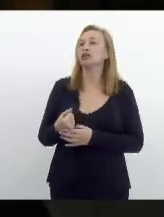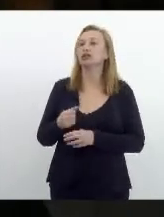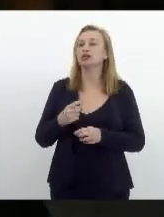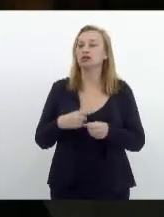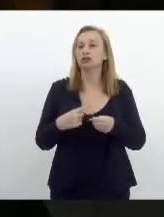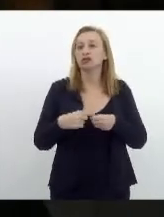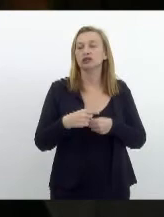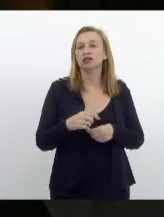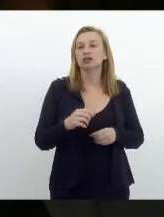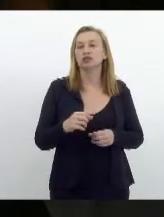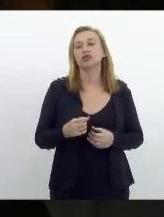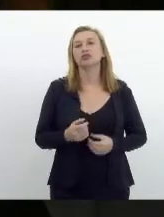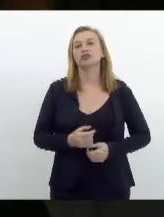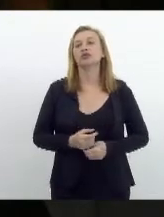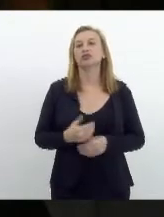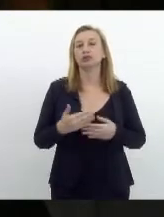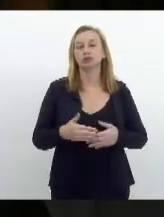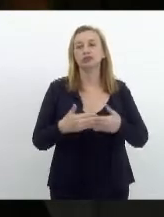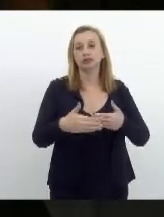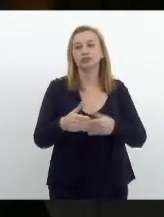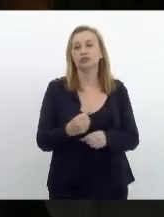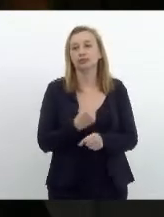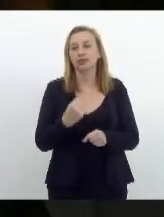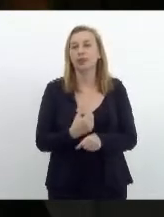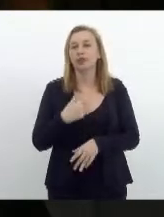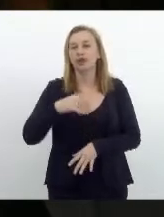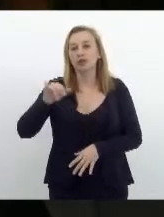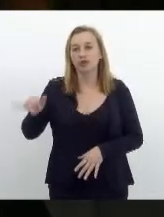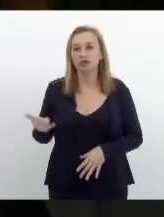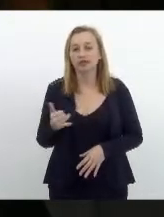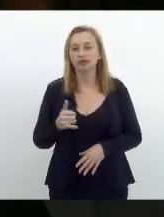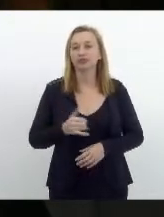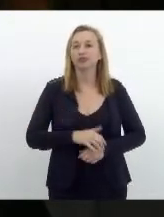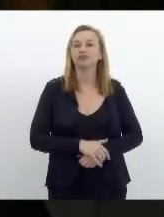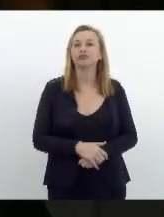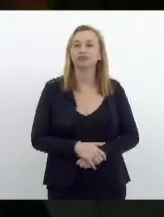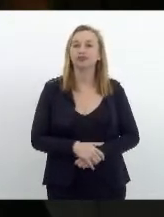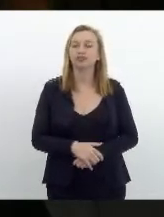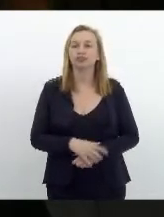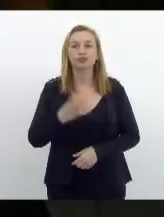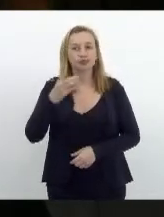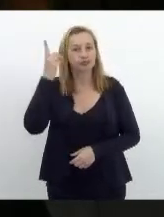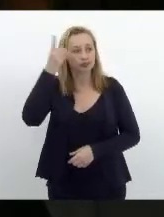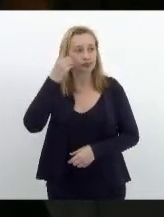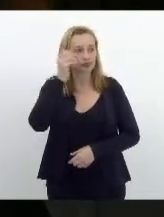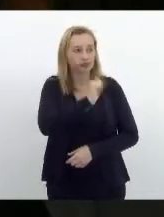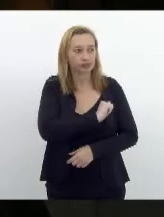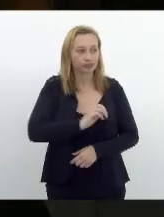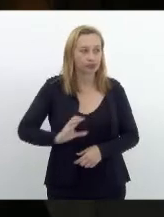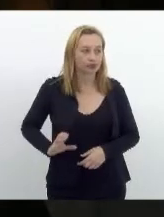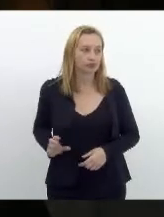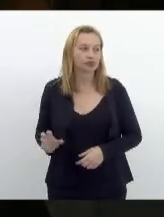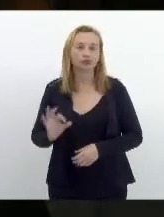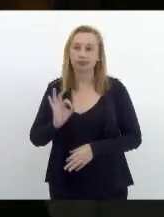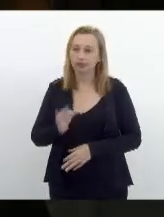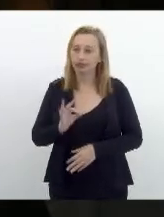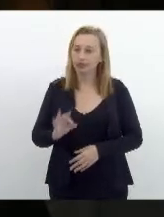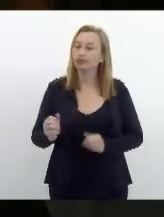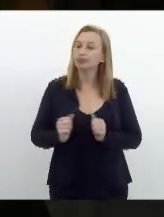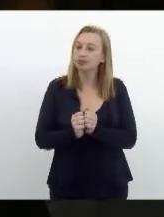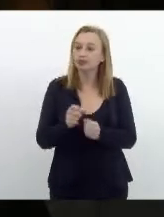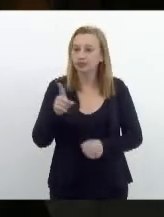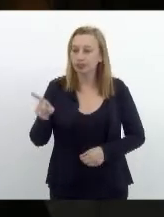obras já estão bem avançadas. E aí, eu aproveitei, naturalmente, e me fiz presente, deputado André Siciliano. Fiz questão de estar